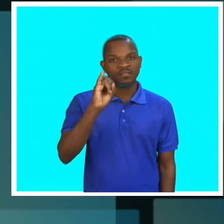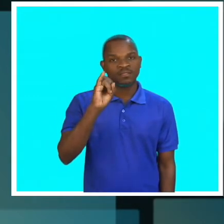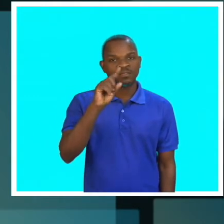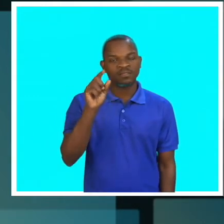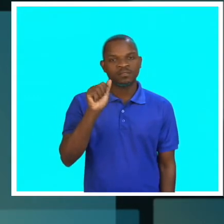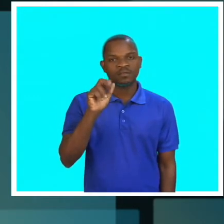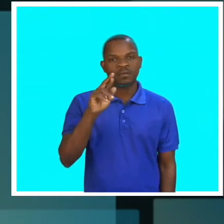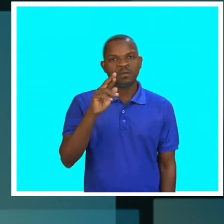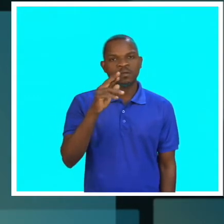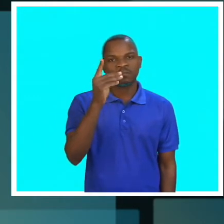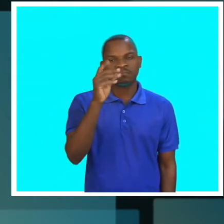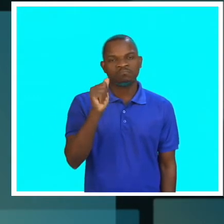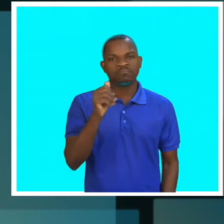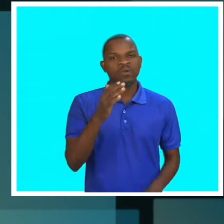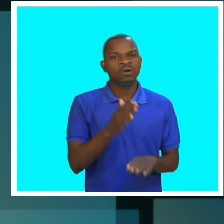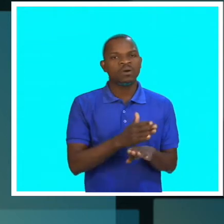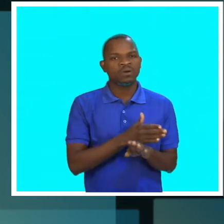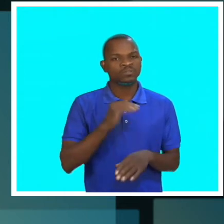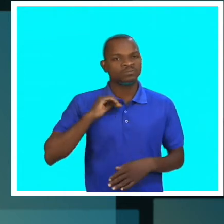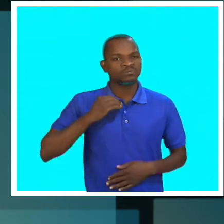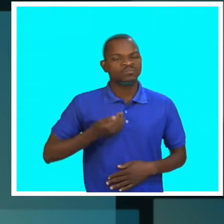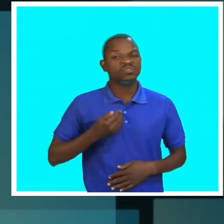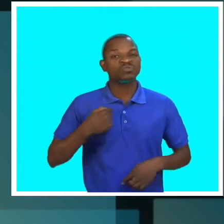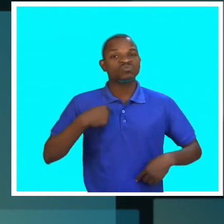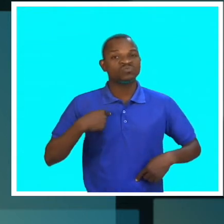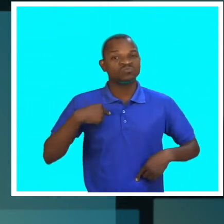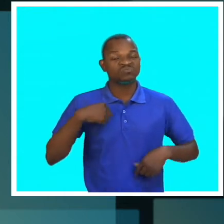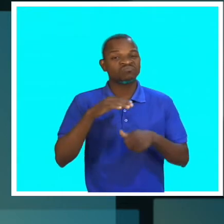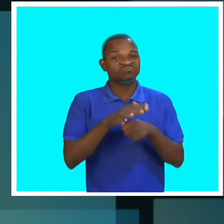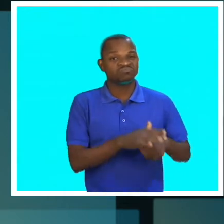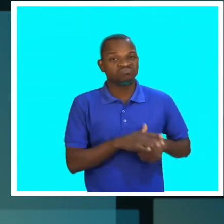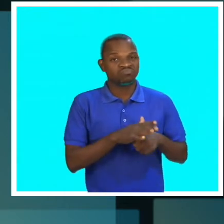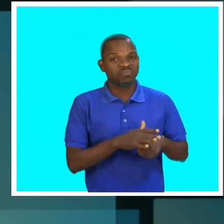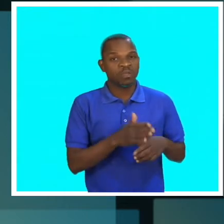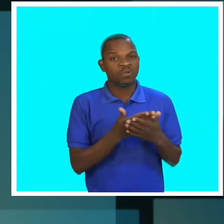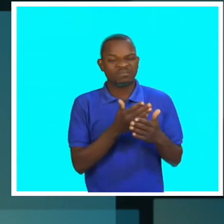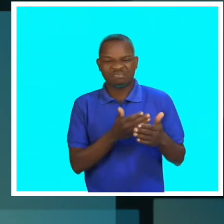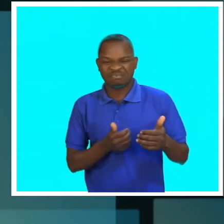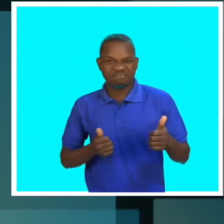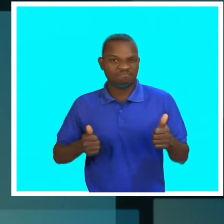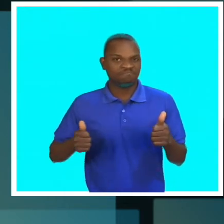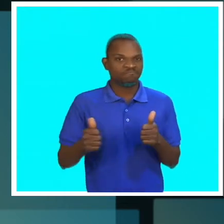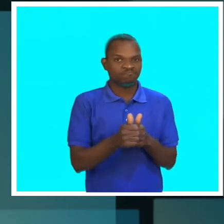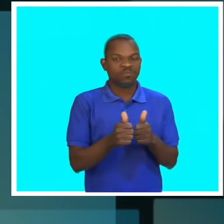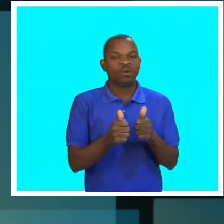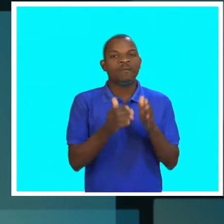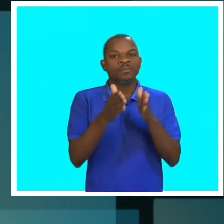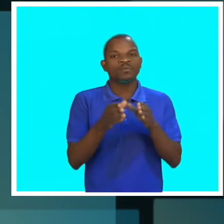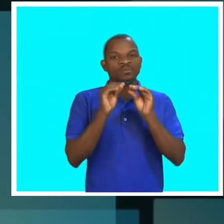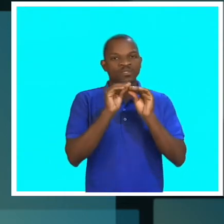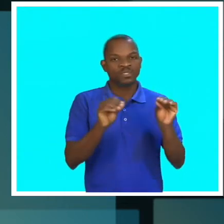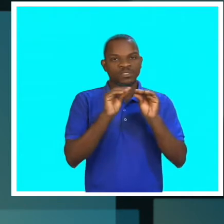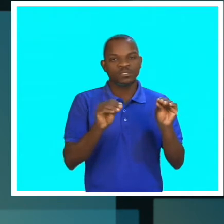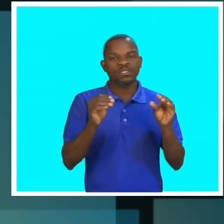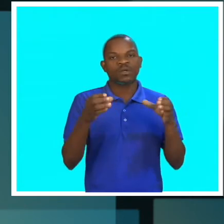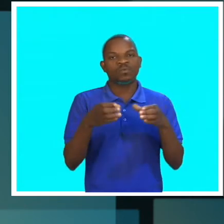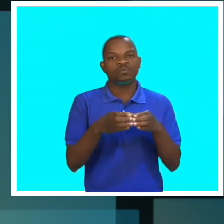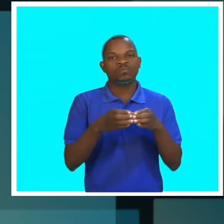teve de enfrentar preconceito até discriminação para se afirmar como treinadora do